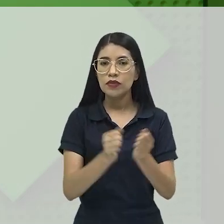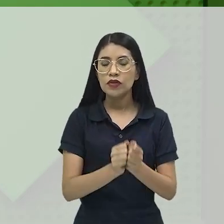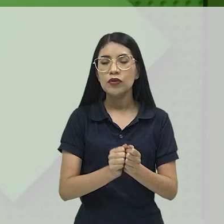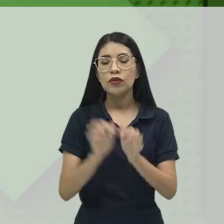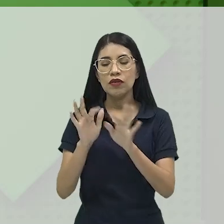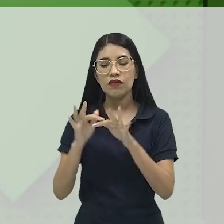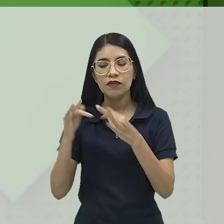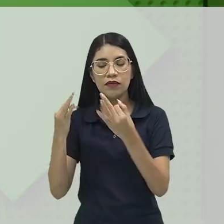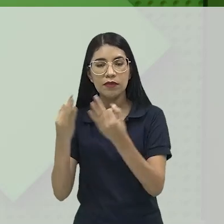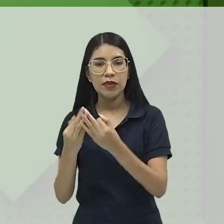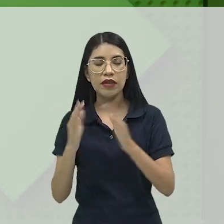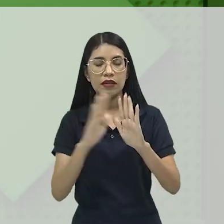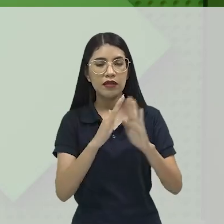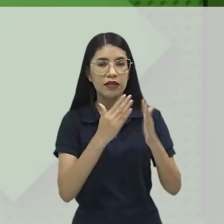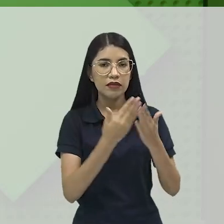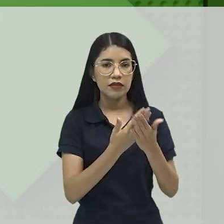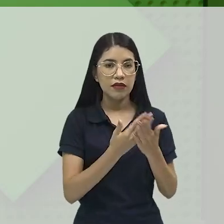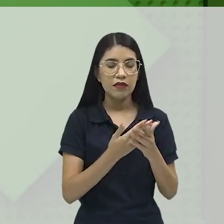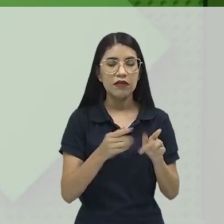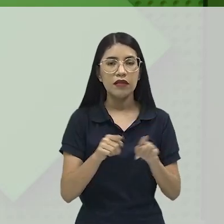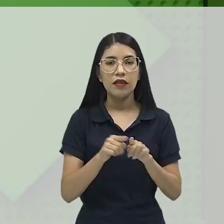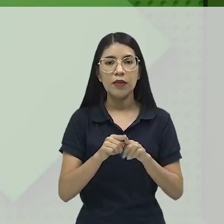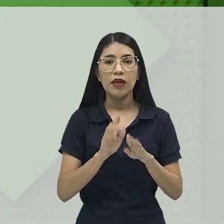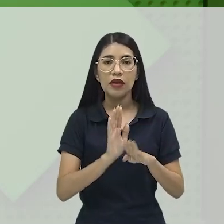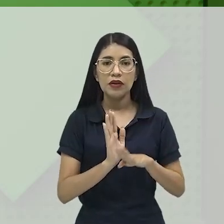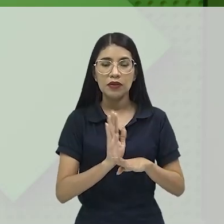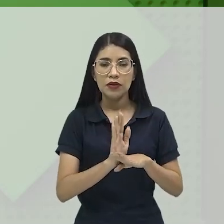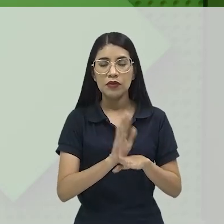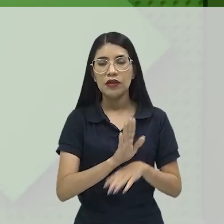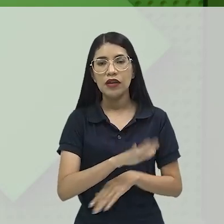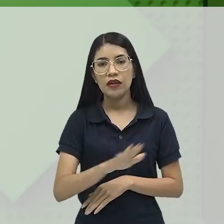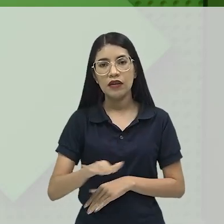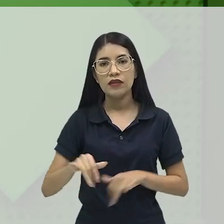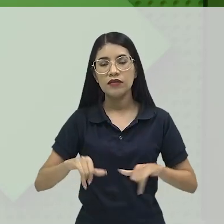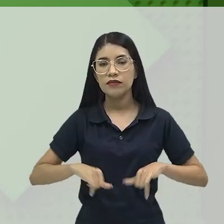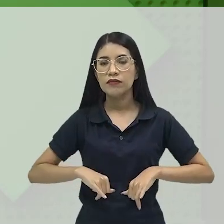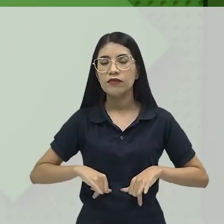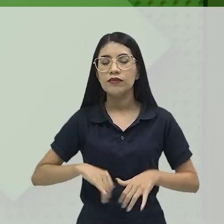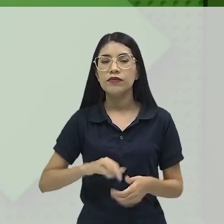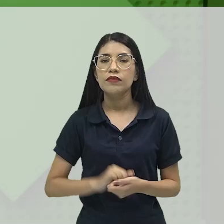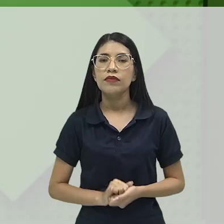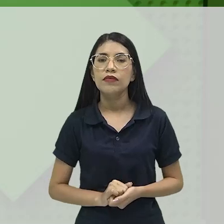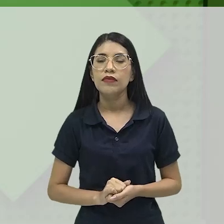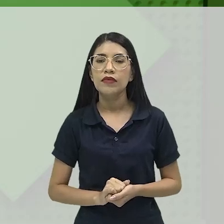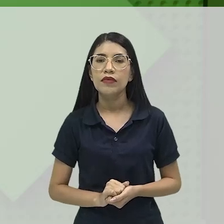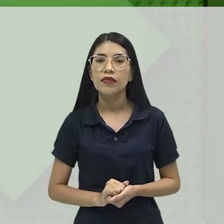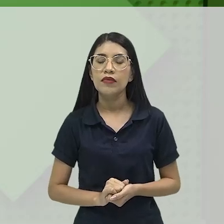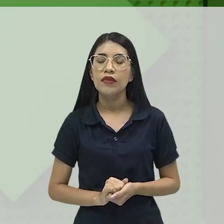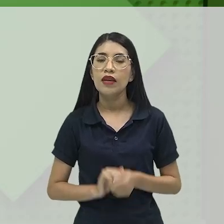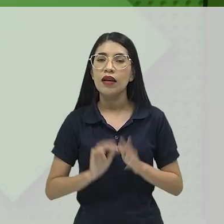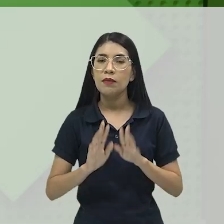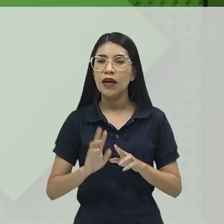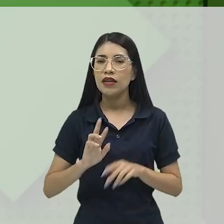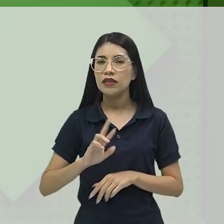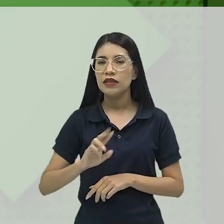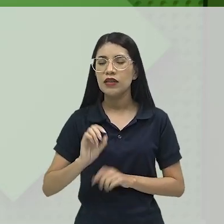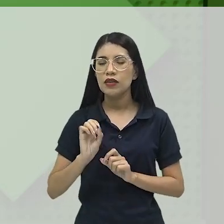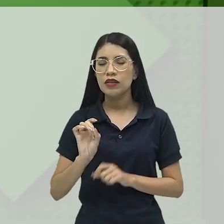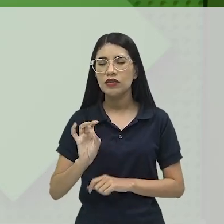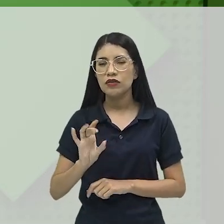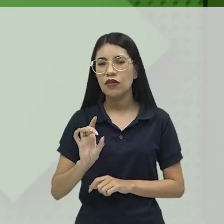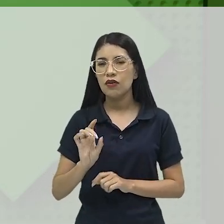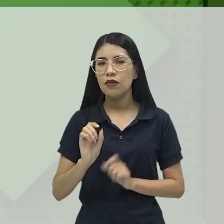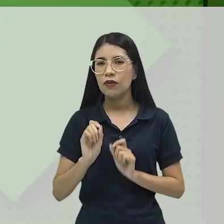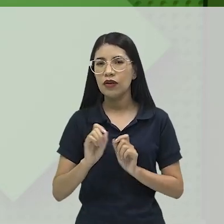ali a família, a escola, para ajudar essa criança nesse momento, tá? Mas essa questão, ela não é prevista